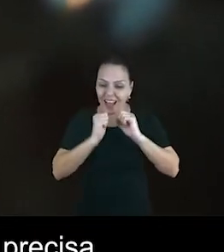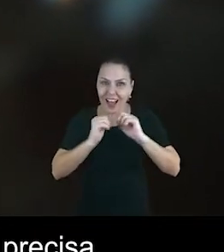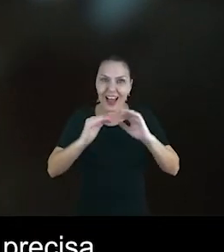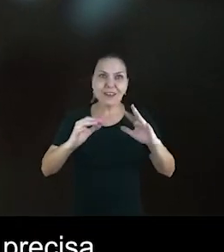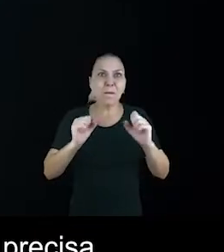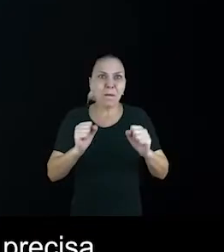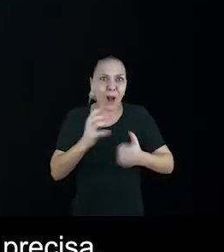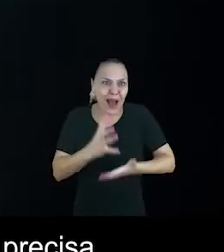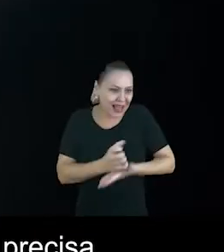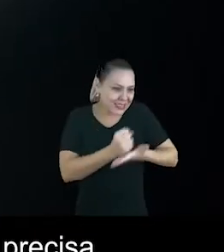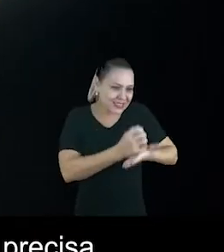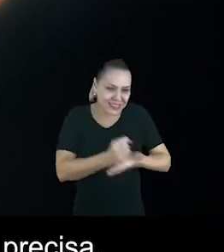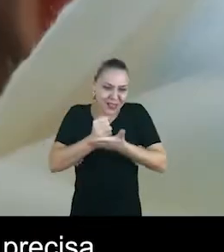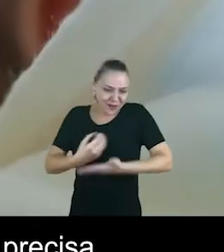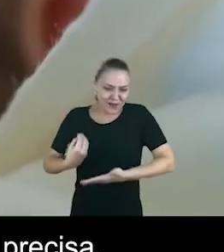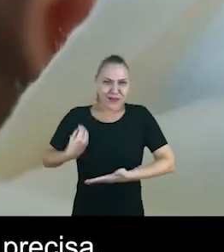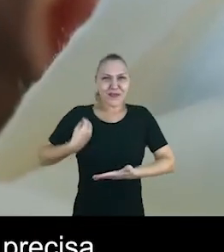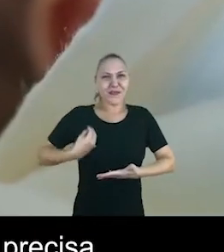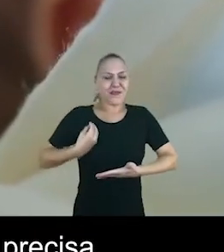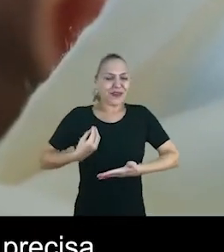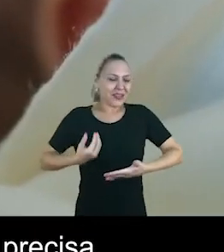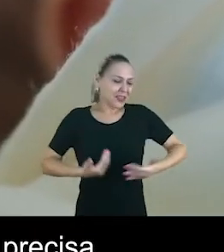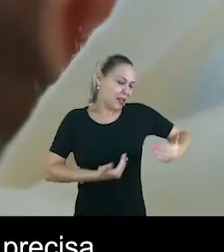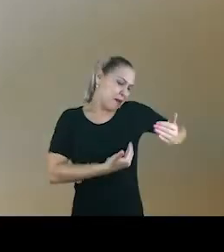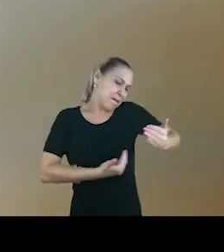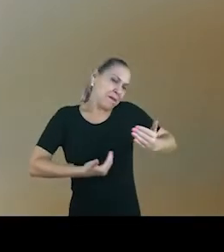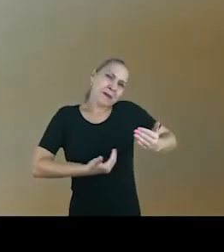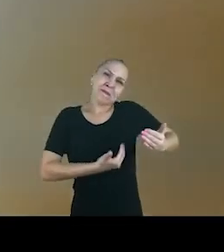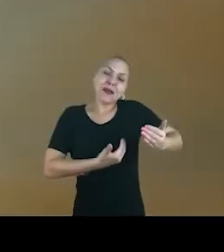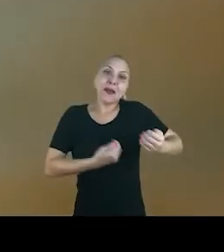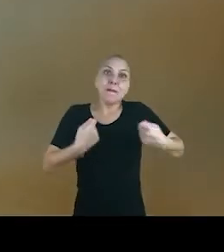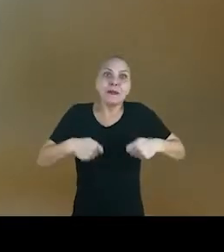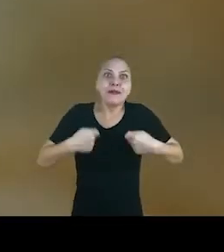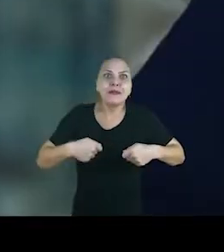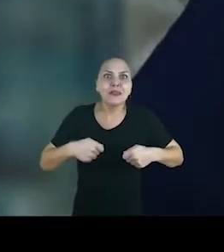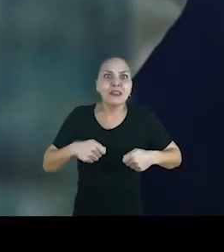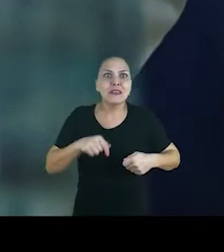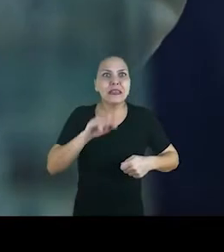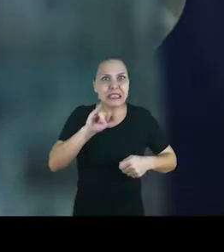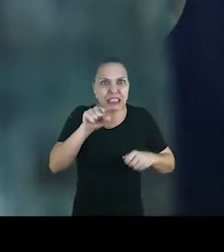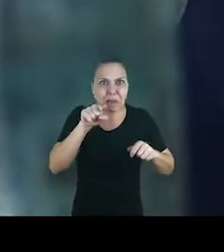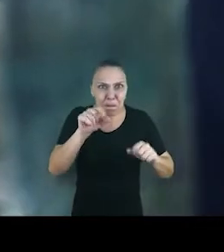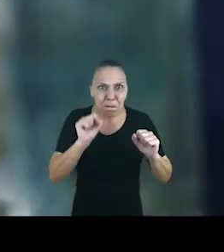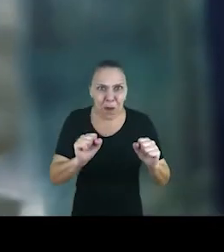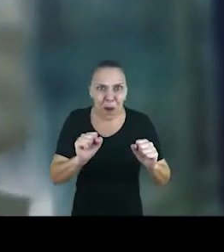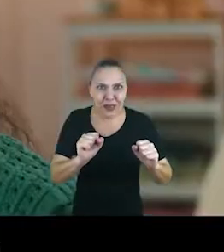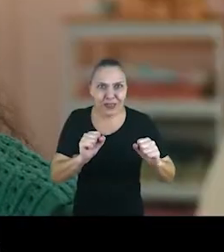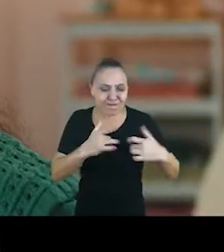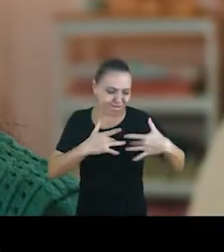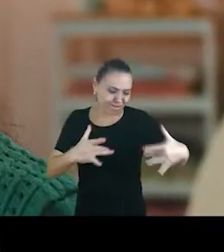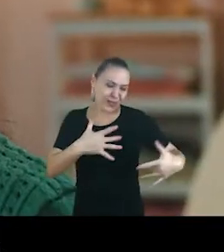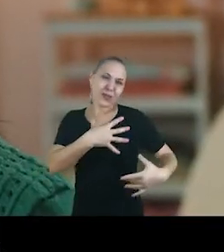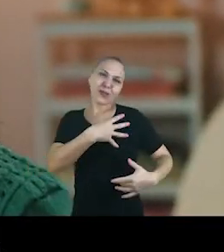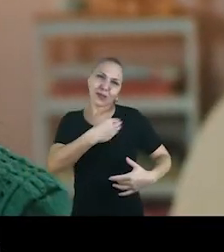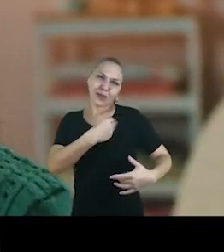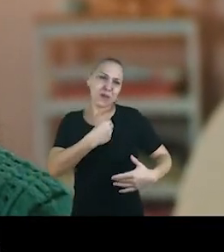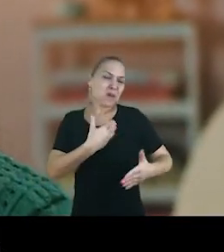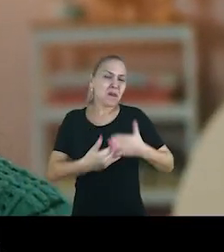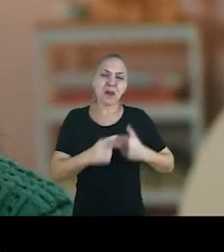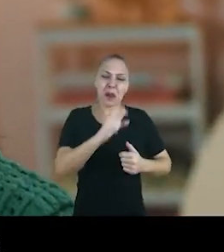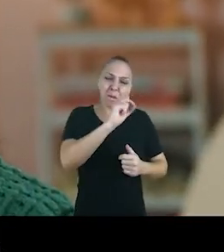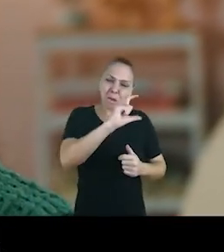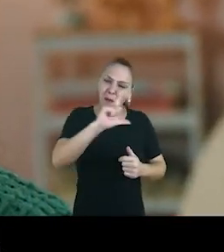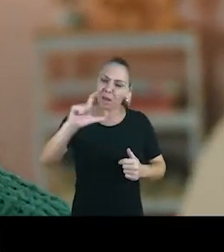Um grande gesto que pode salvar a vida de quem mais precisa. Se você pode, doe leite materno. Qualquer